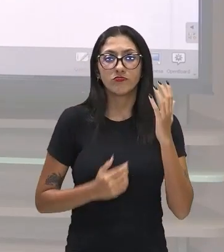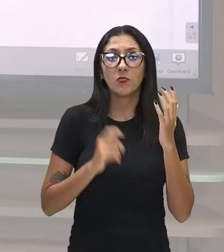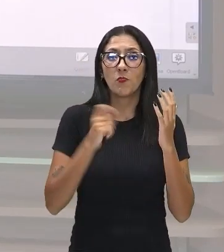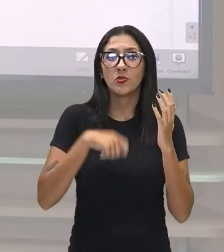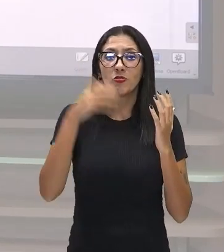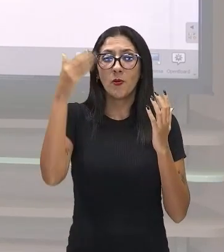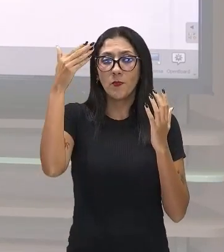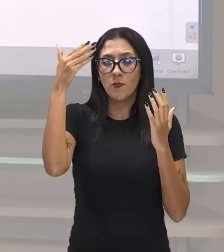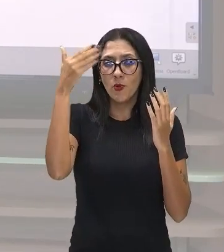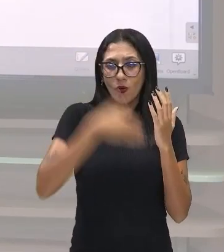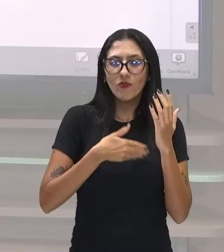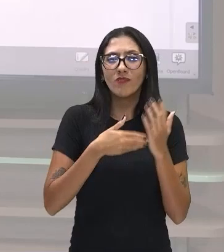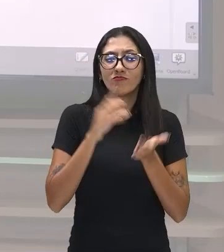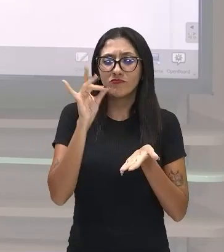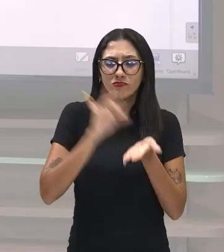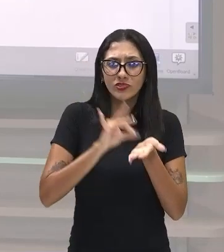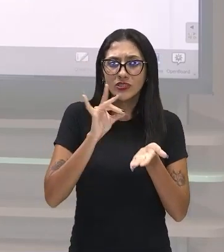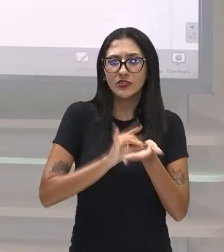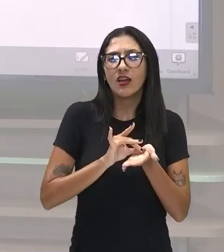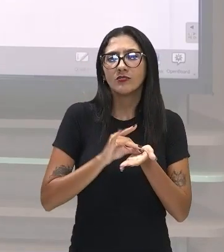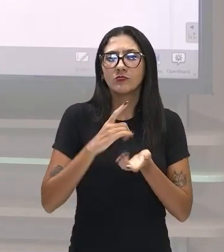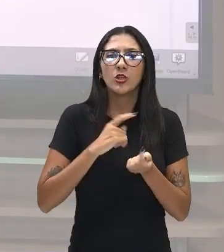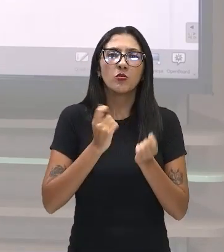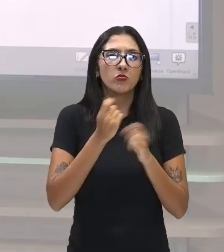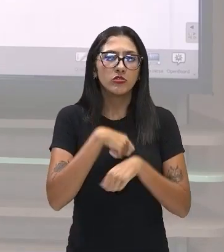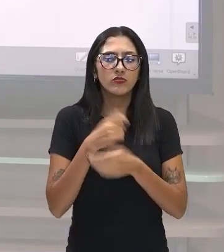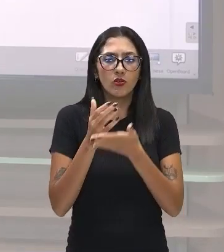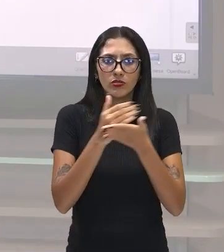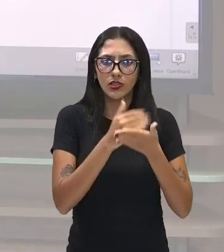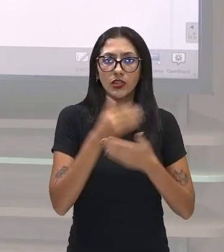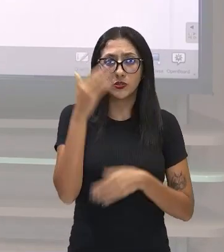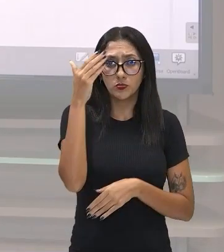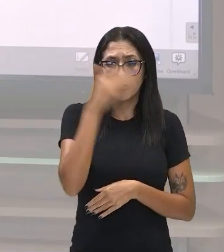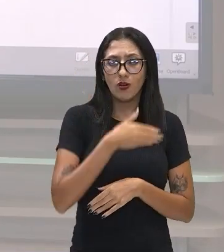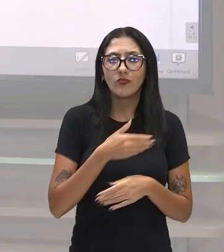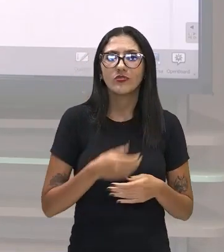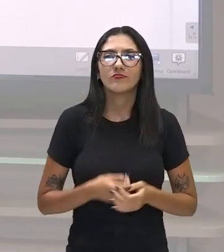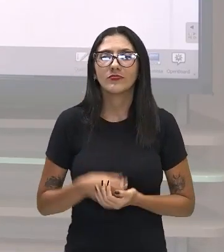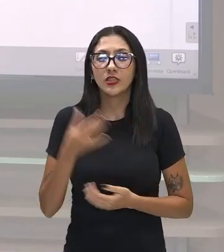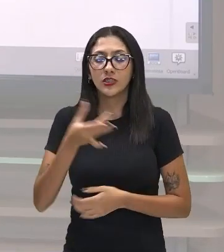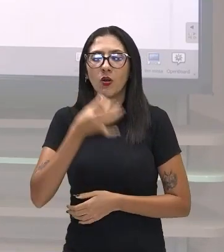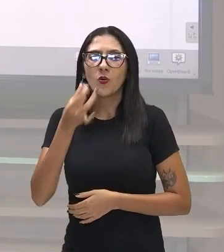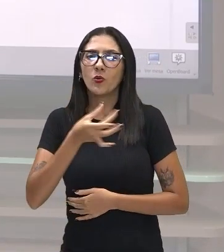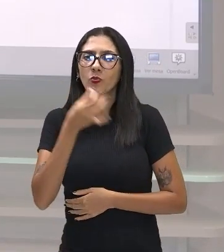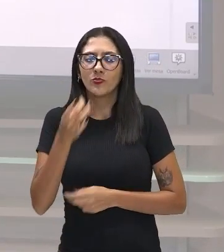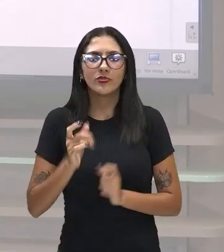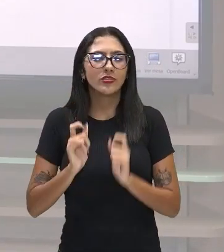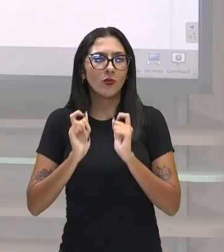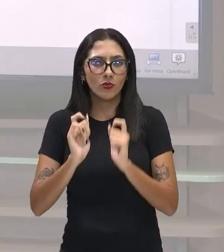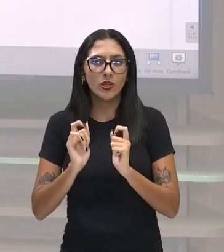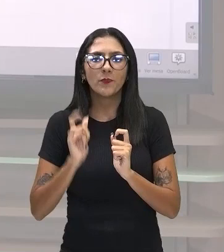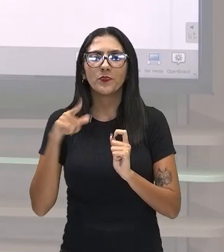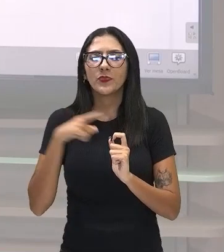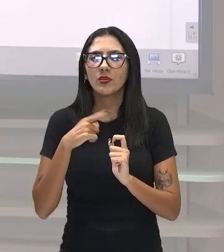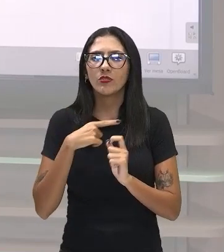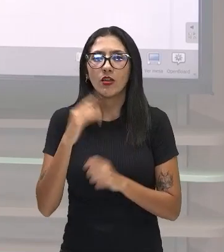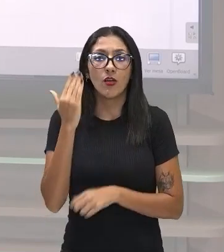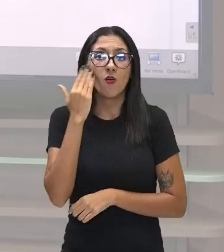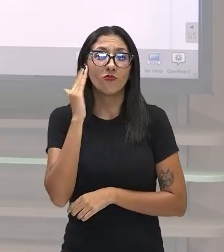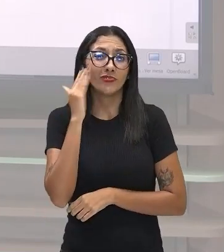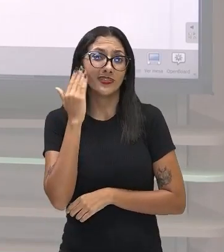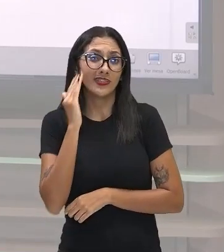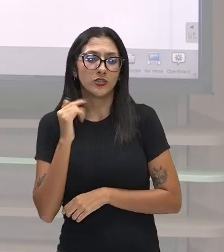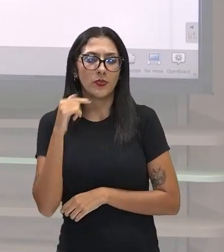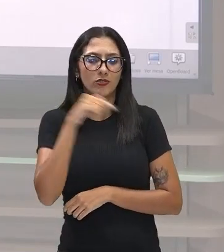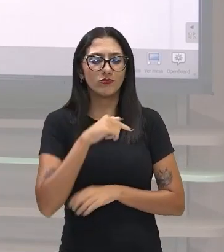comprovável. É algo que se refere a algo que eu posso comprovar. E a opinião é a interpretação,